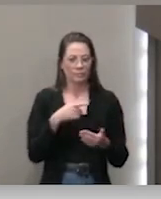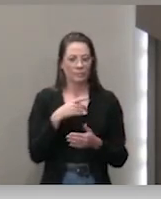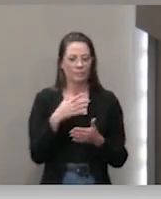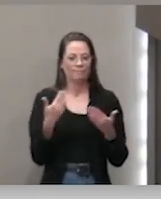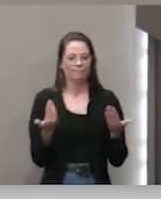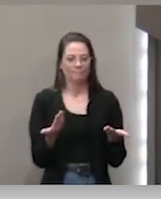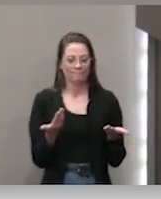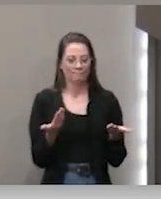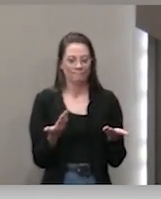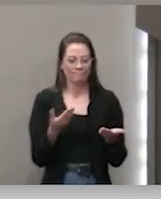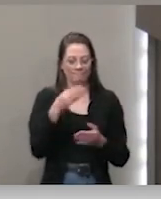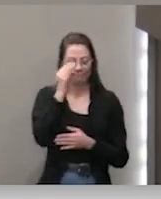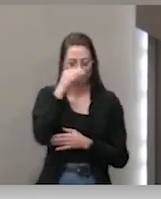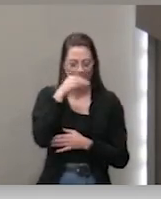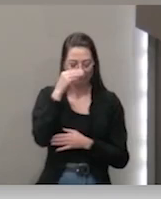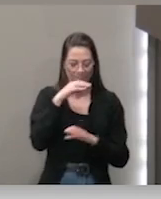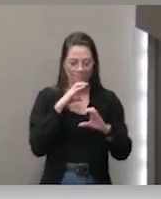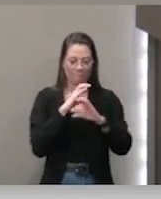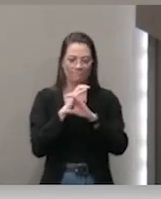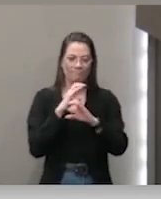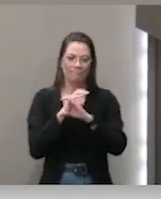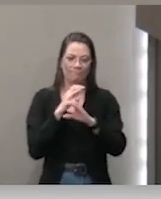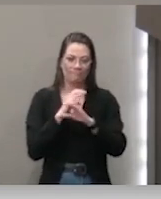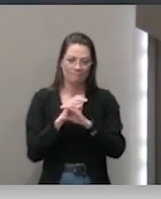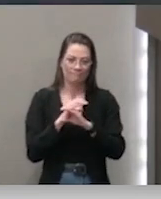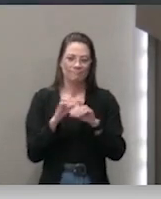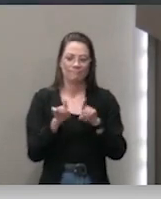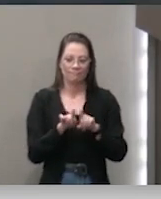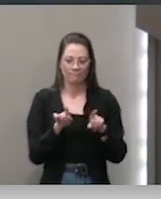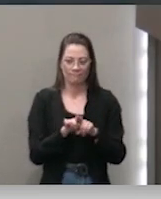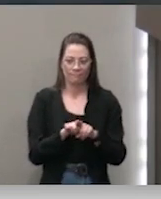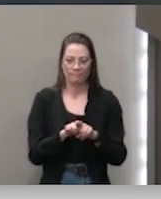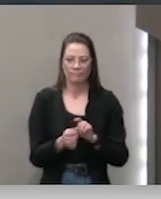era interesse nosso ali dos 4 vereadores.